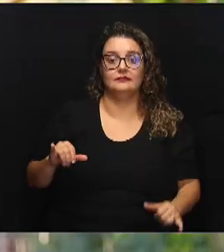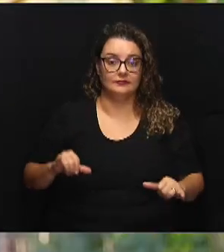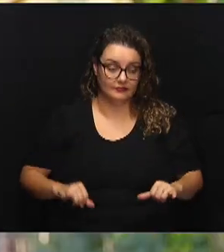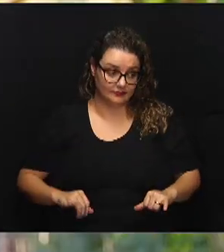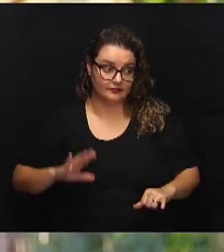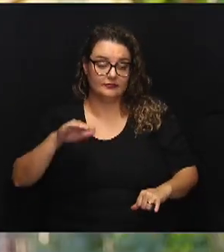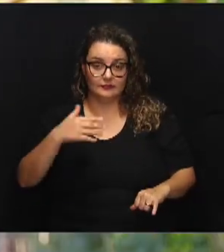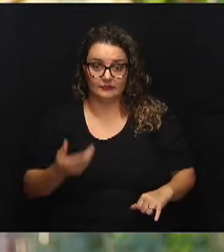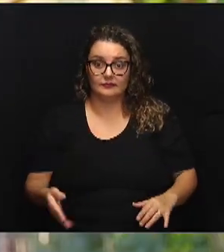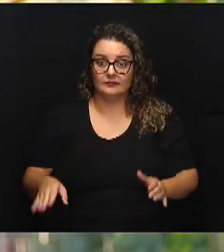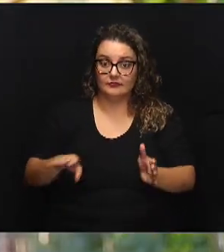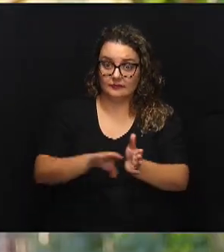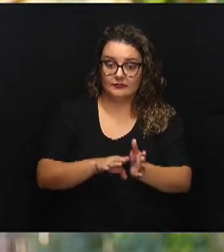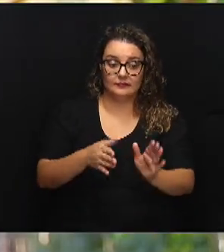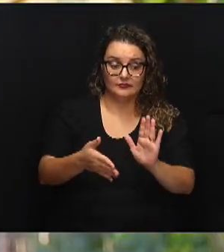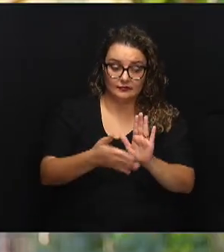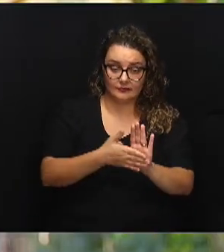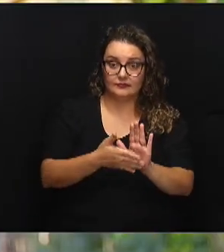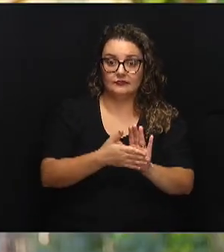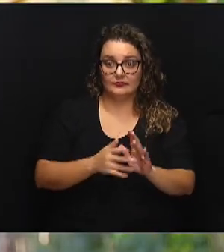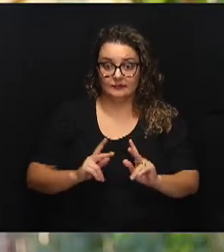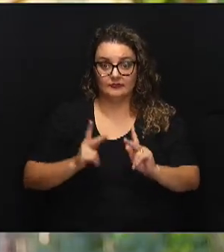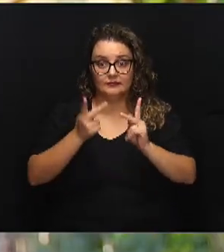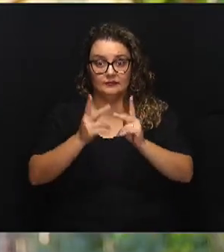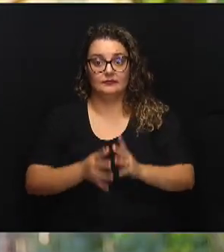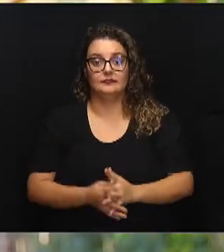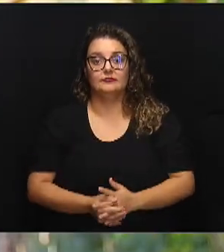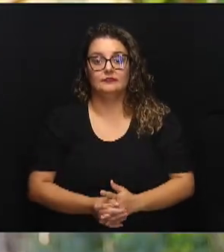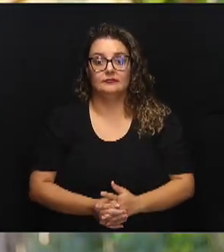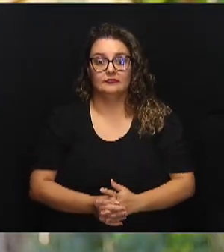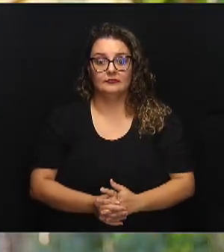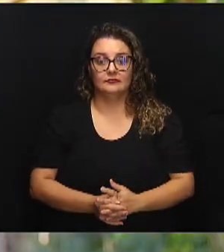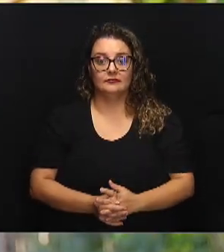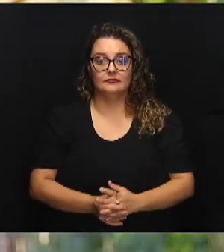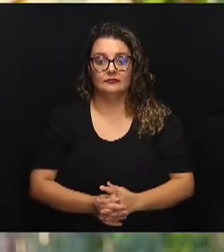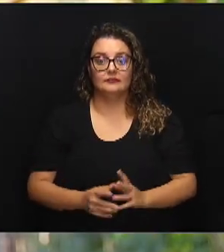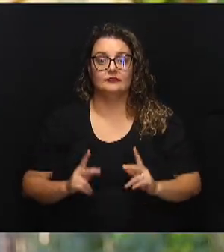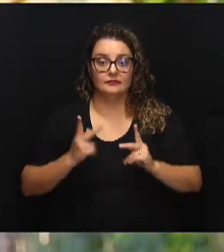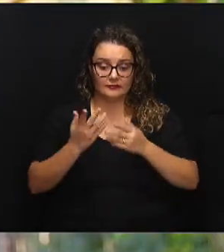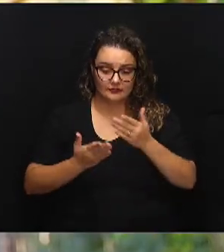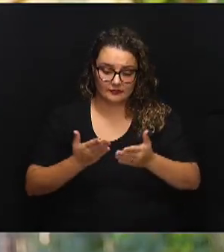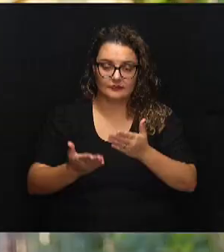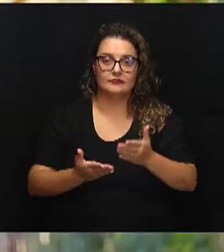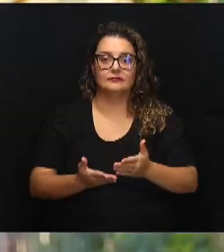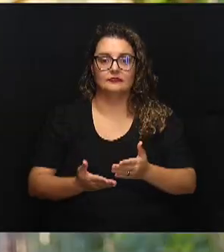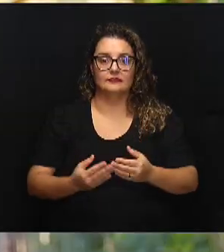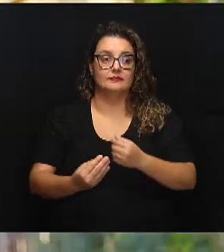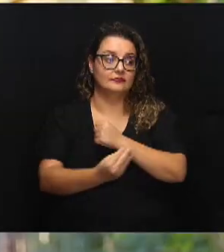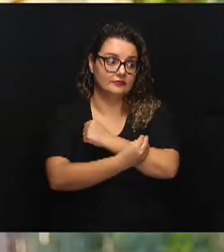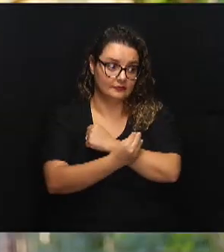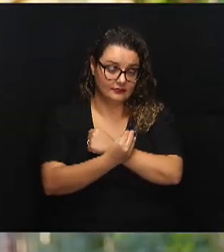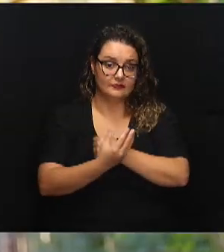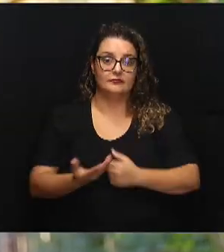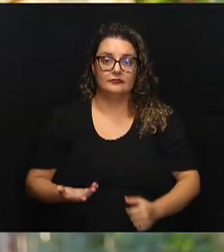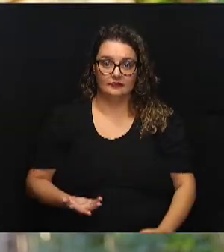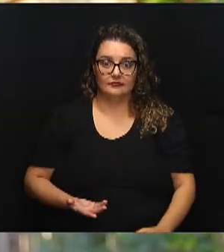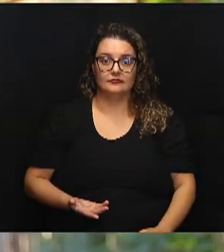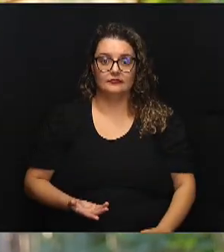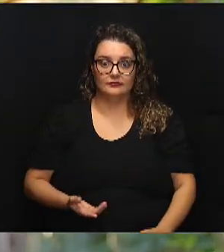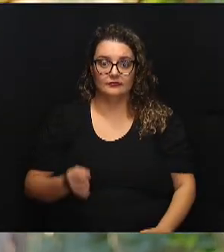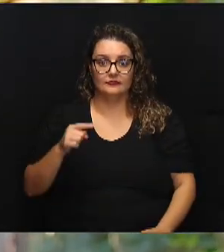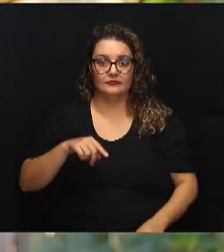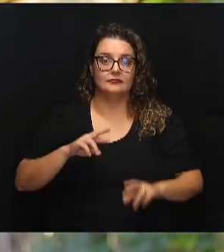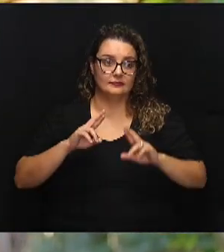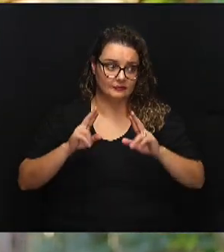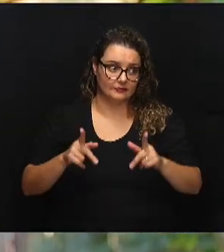a gente vem com um propósito para vencer, né, para vencer o tratamento e se cuidar, então essa é a